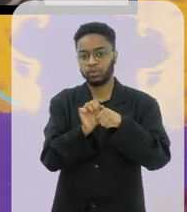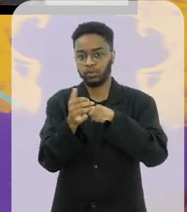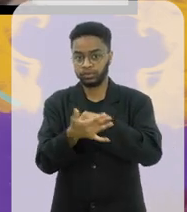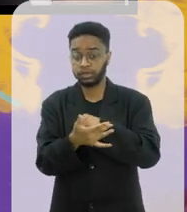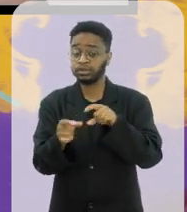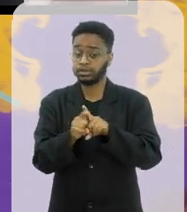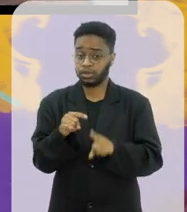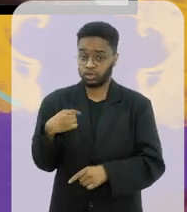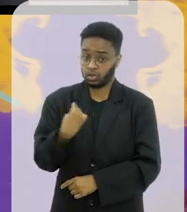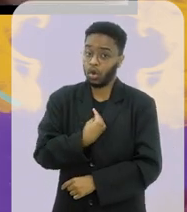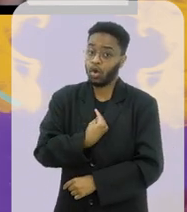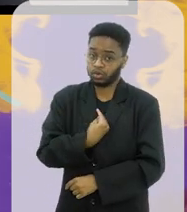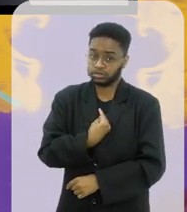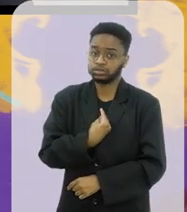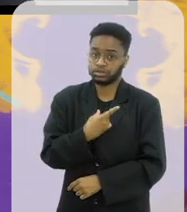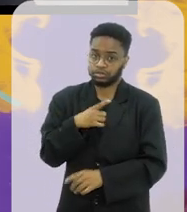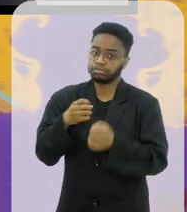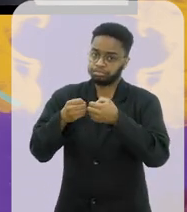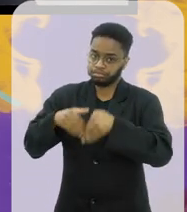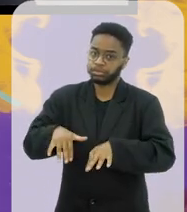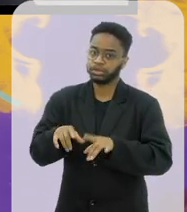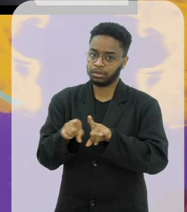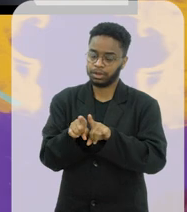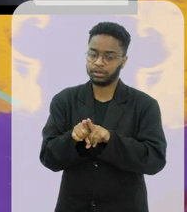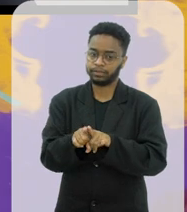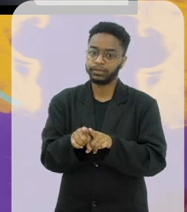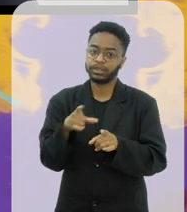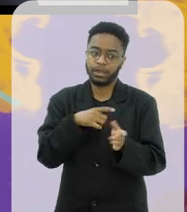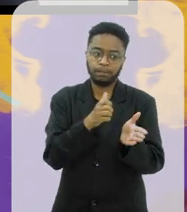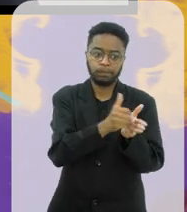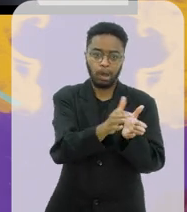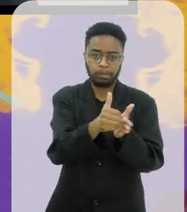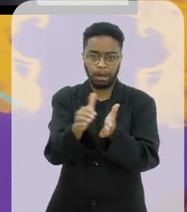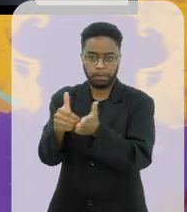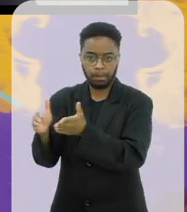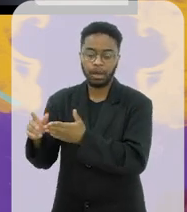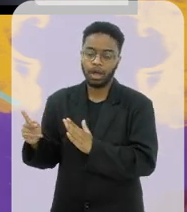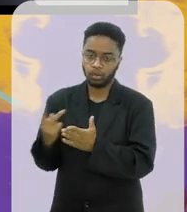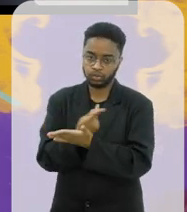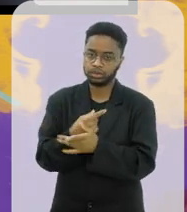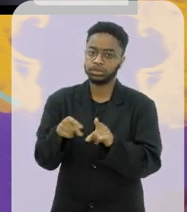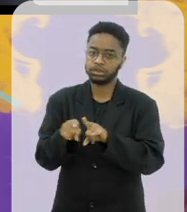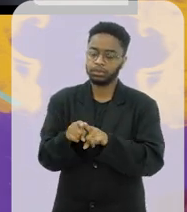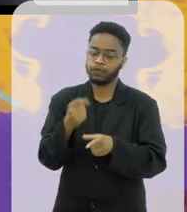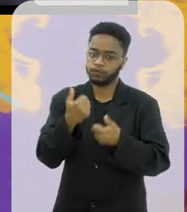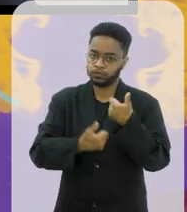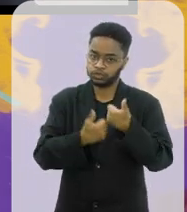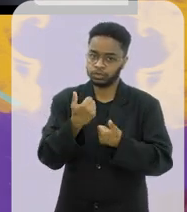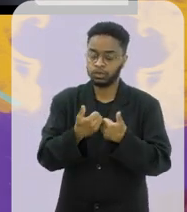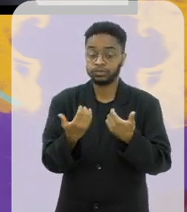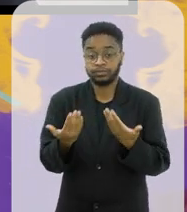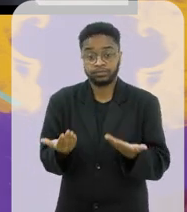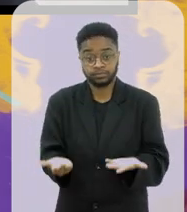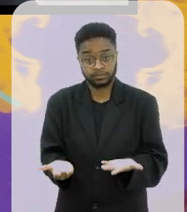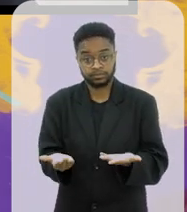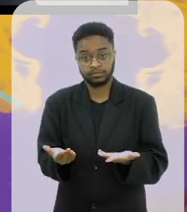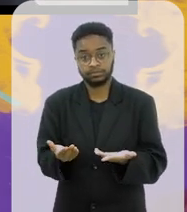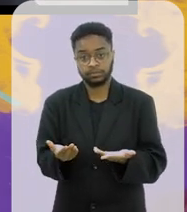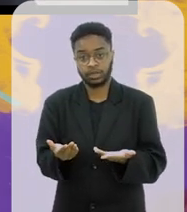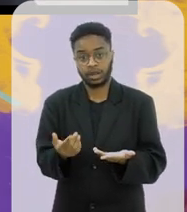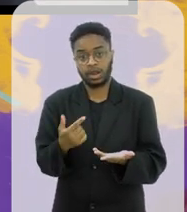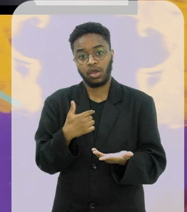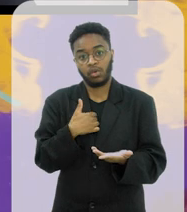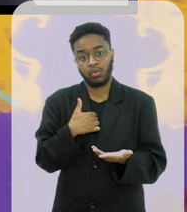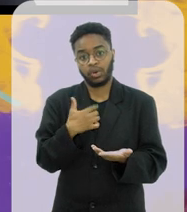E todos demissões. Nós também fomos abalados. Exatamente, houve demissões. E no futebol também não foi diferente. Então esse também, Sérgio,